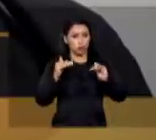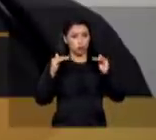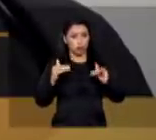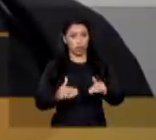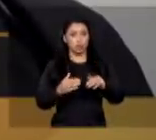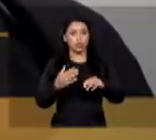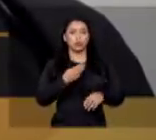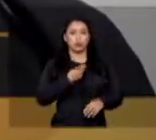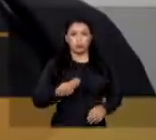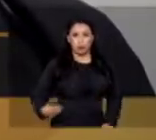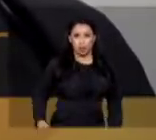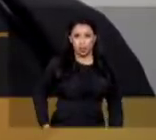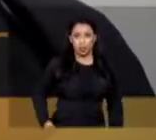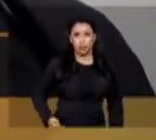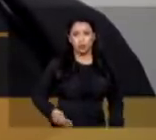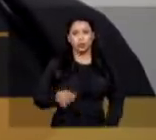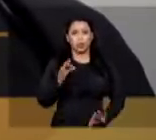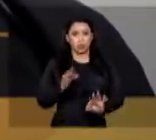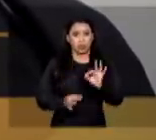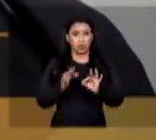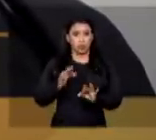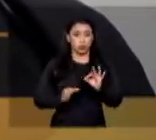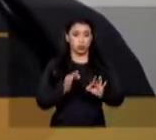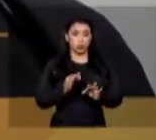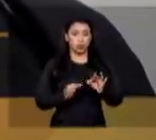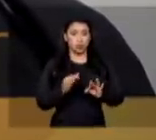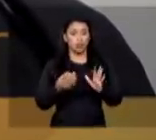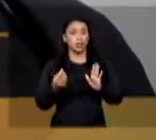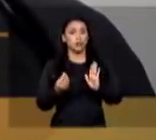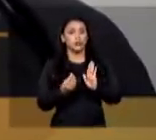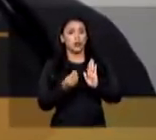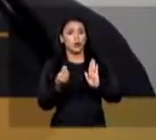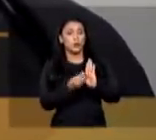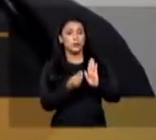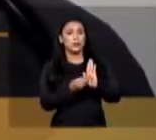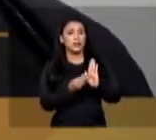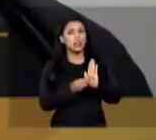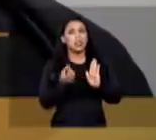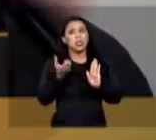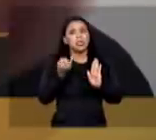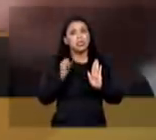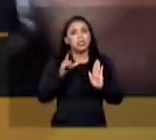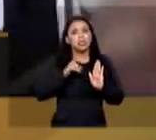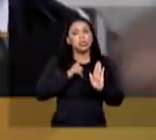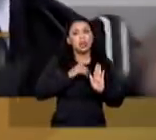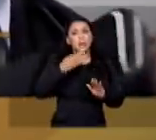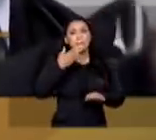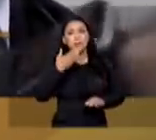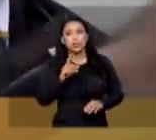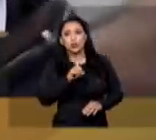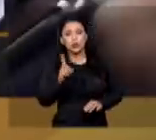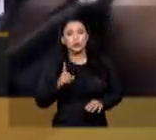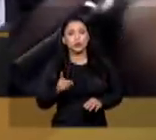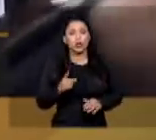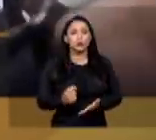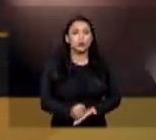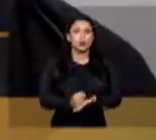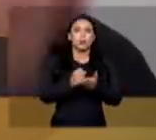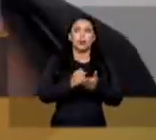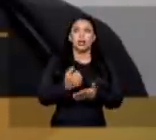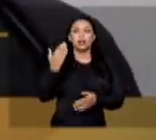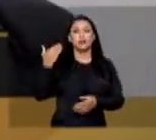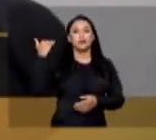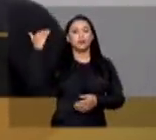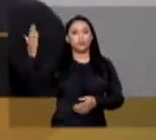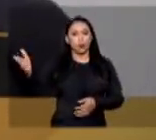ministro de Estado da Justiça, que informe ao impetrante, única e tão somente, sobre a existência ou não de pedidos de cooperação internacional